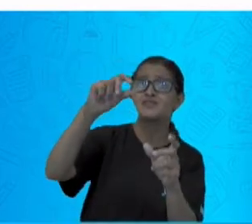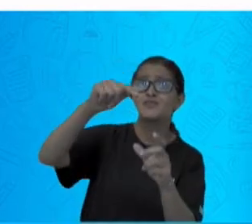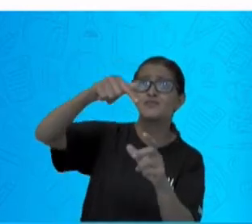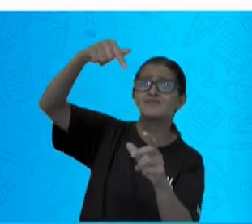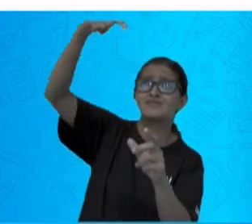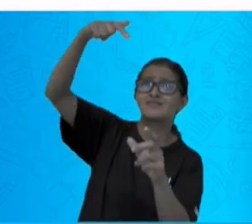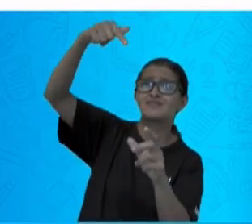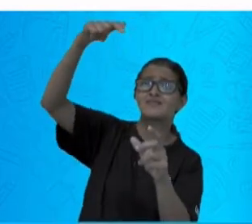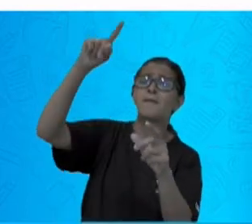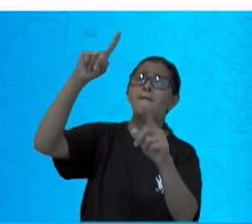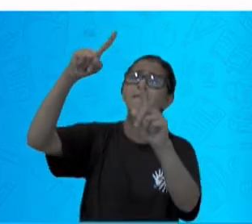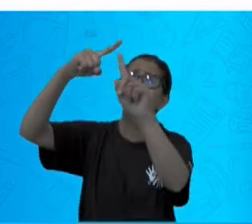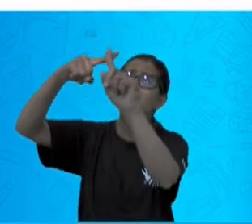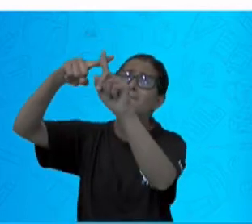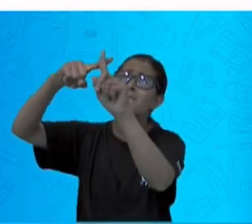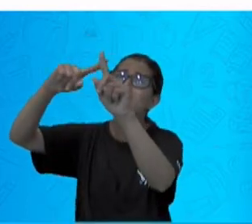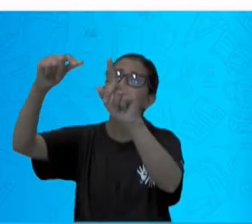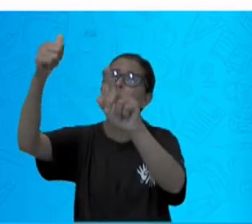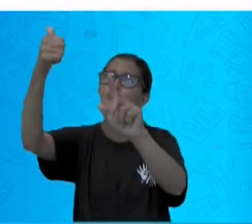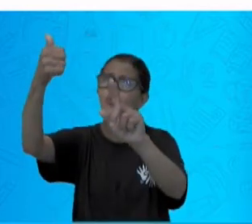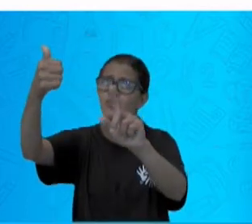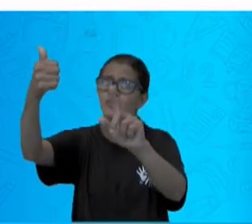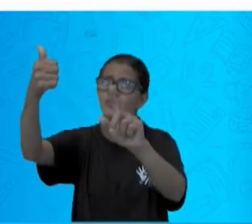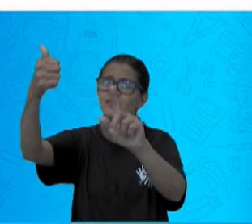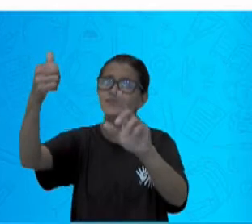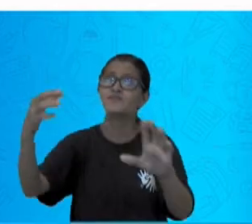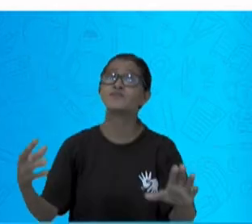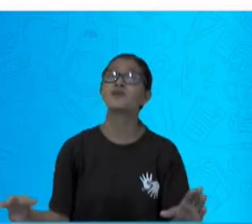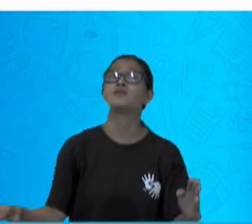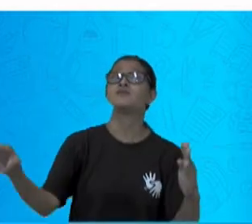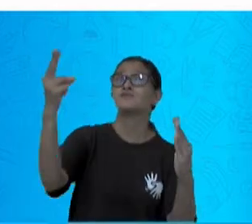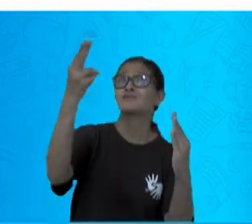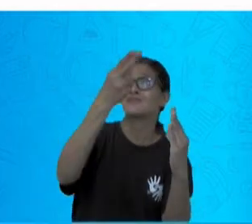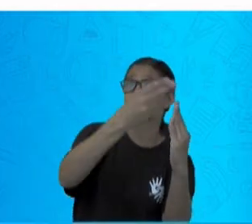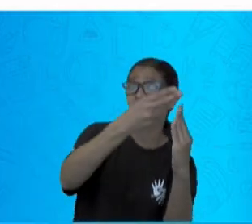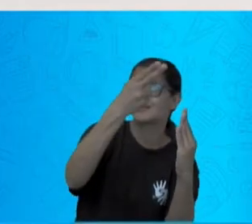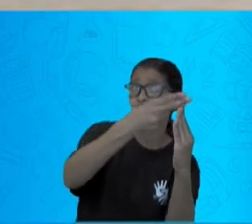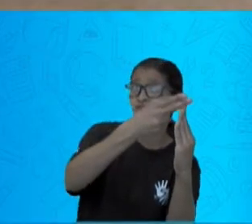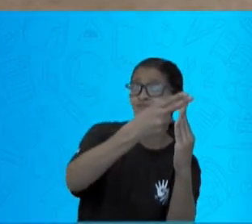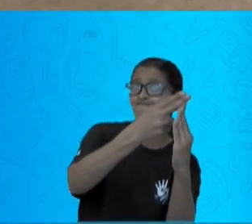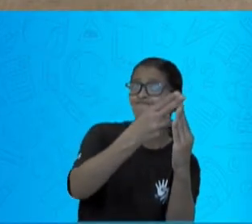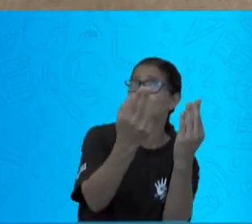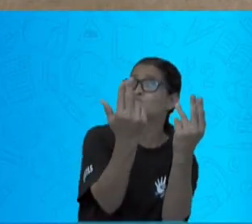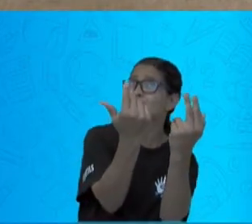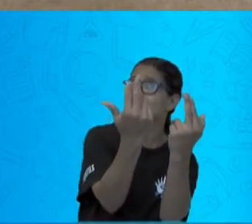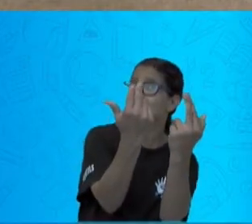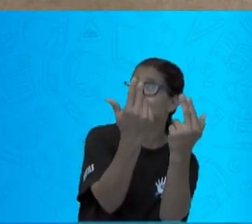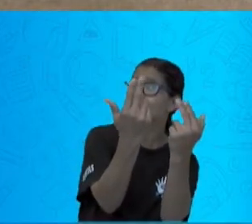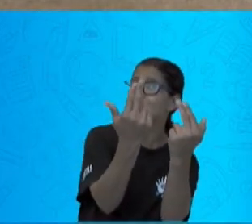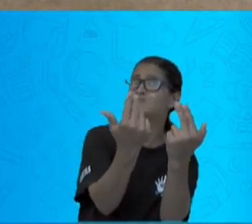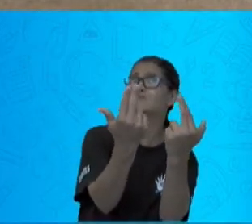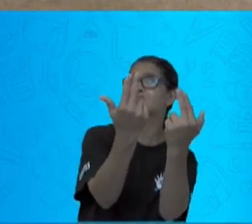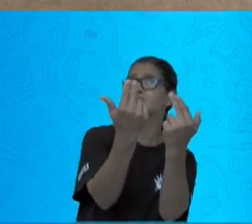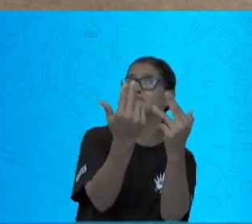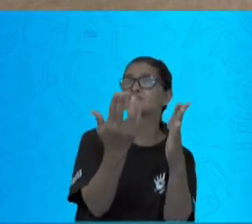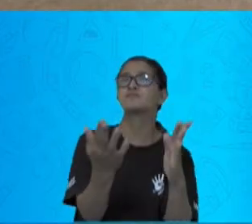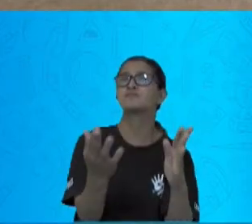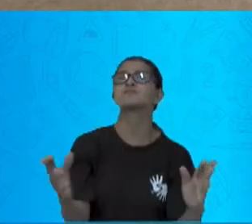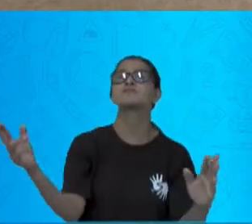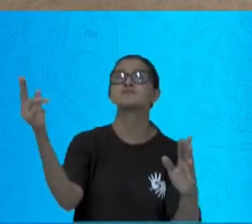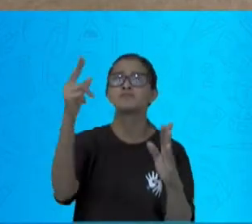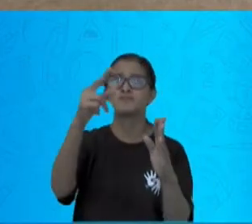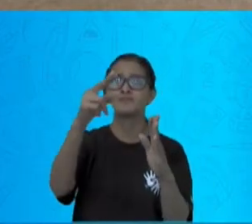7 mais 1. Então, multiplicação de potência de mesma base. Conserva a base, soma os expoentes.